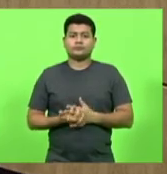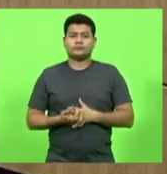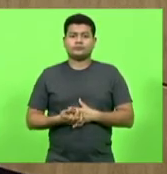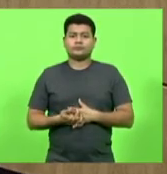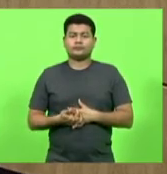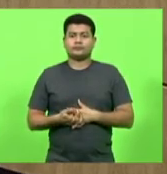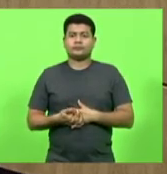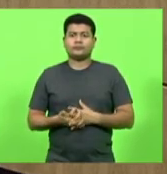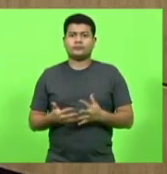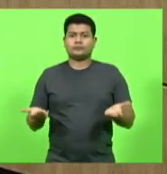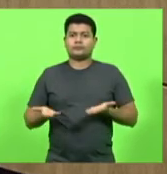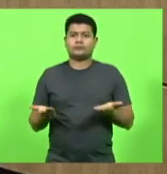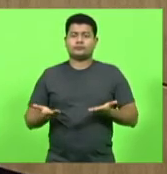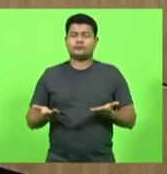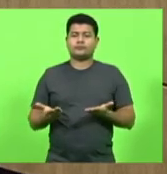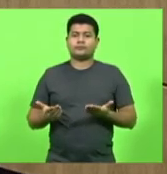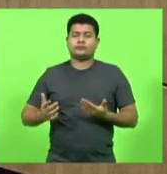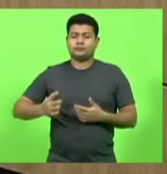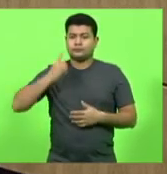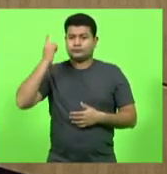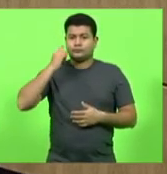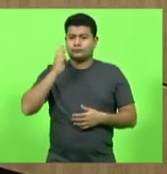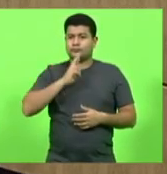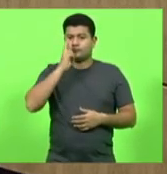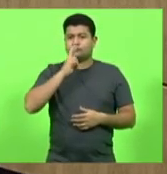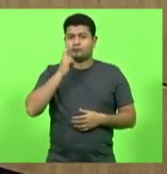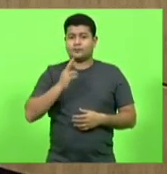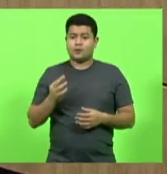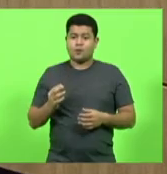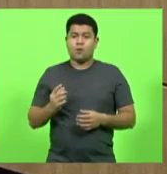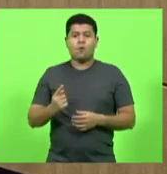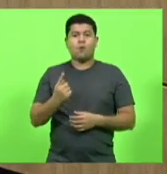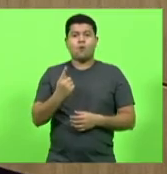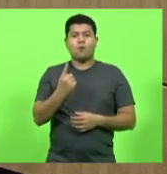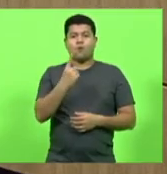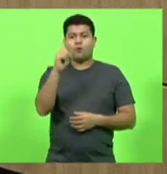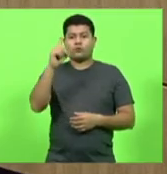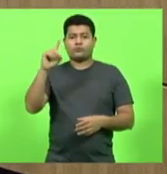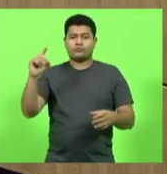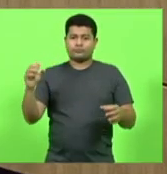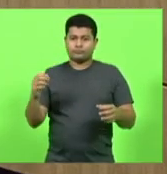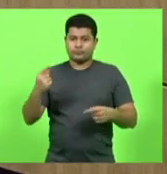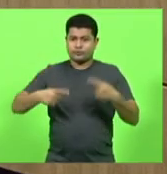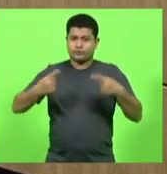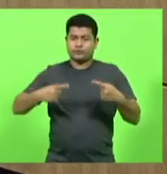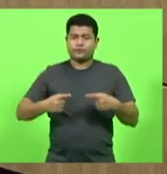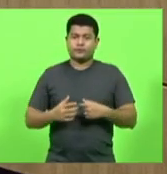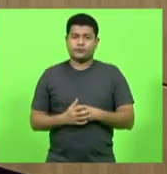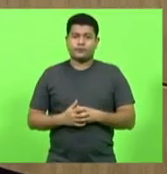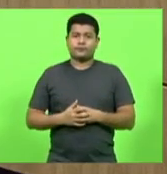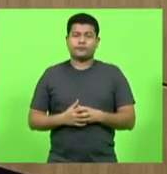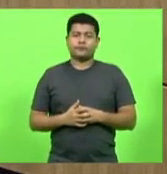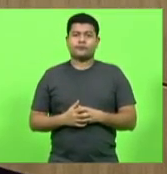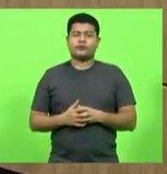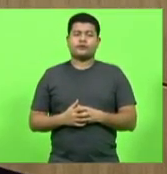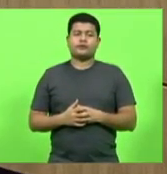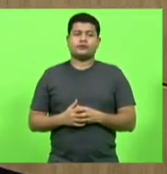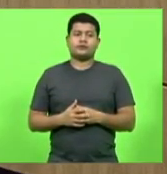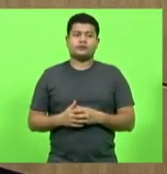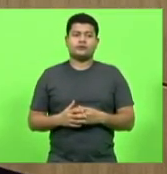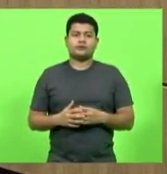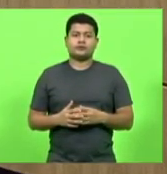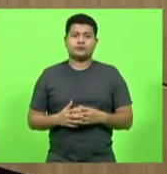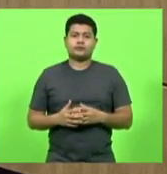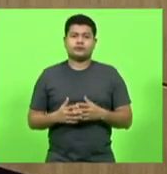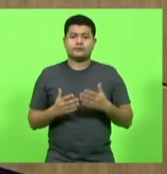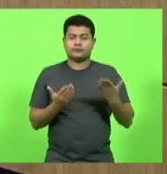Com a palavra o deputado Rodrigo Minotto, encerrando a discussão. Senhor presidente, deputado Jair Mioto. Vossa Excelência tem o